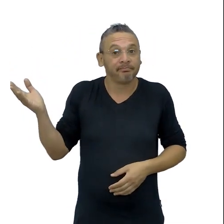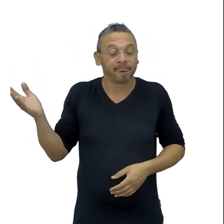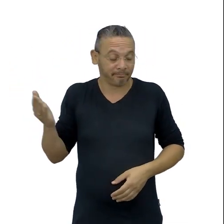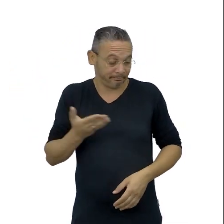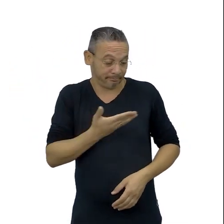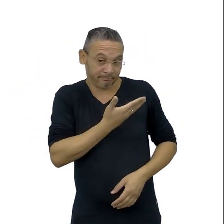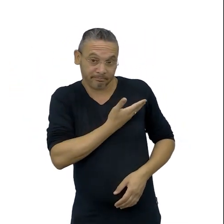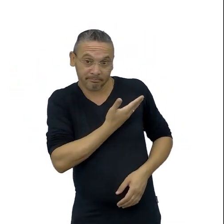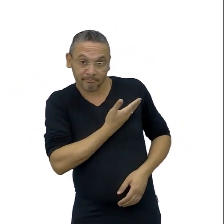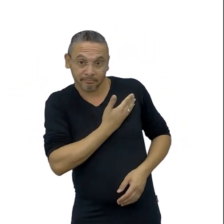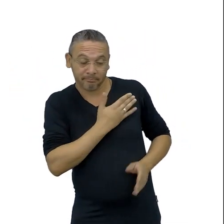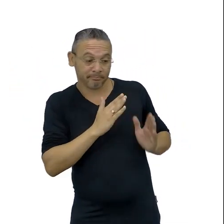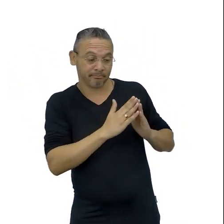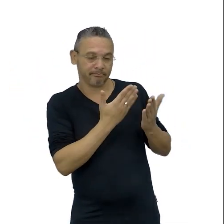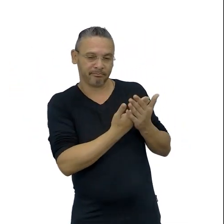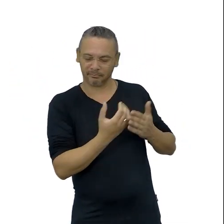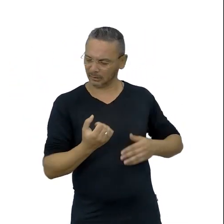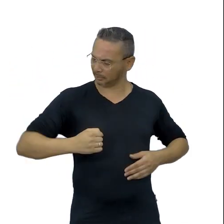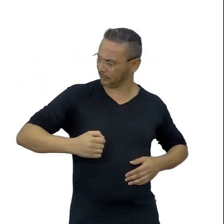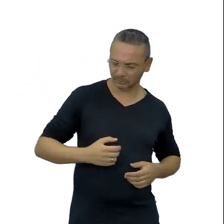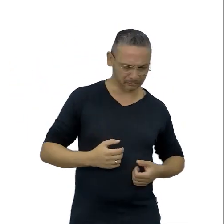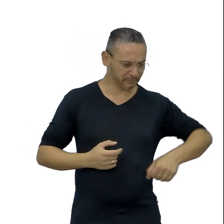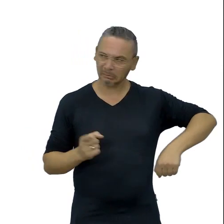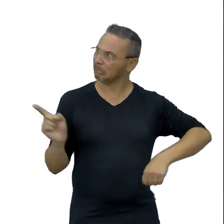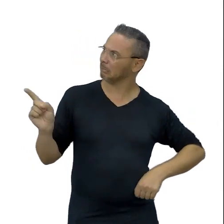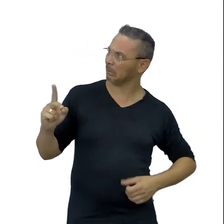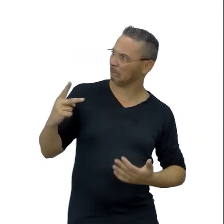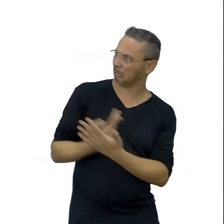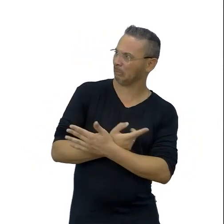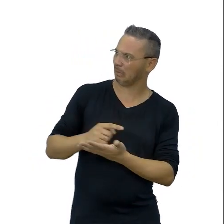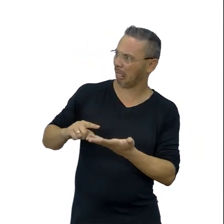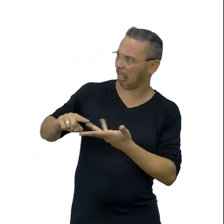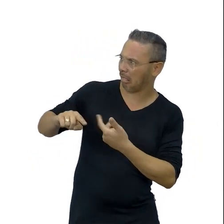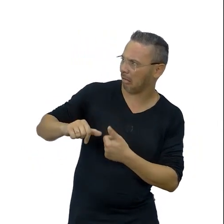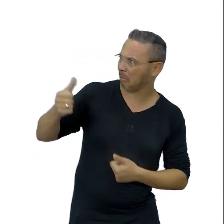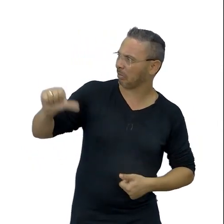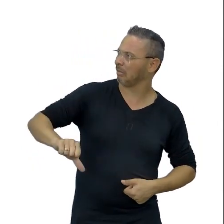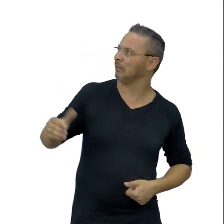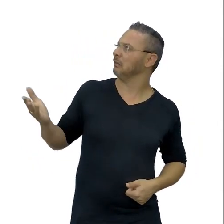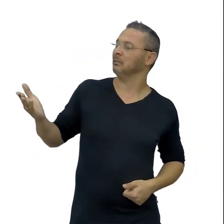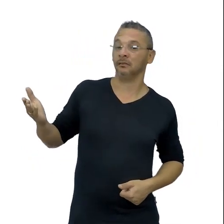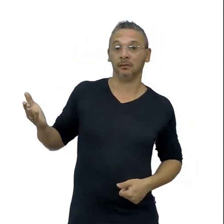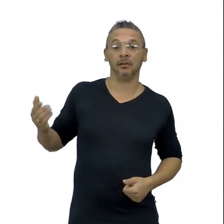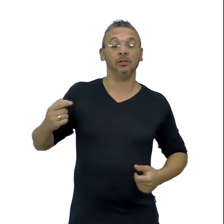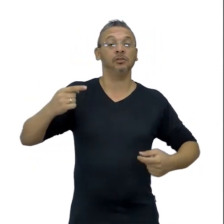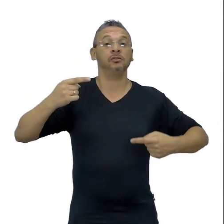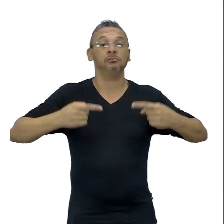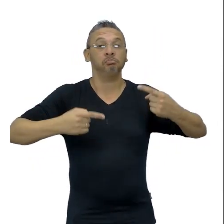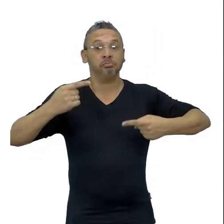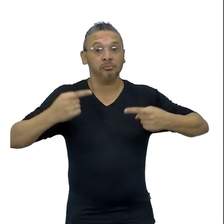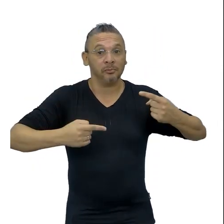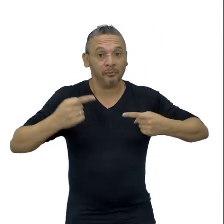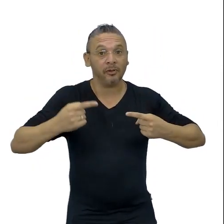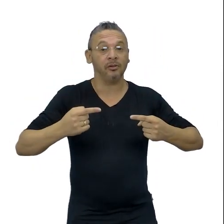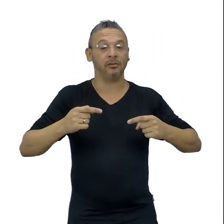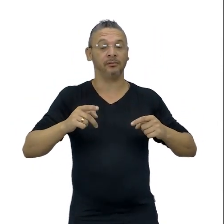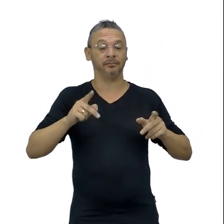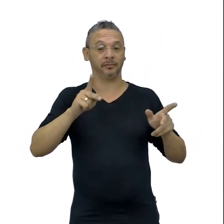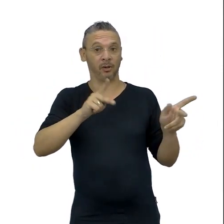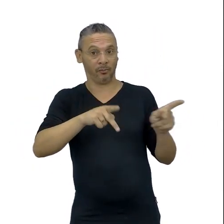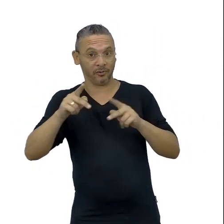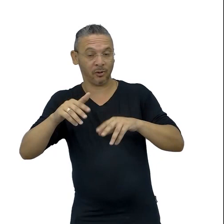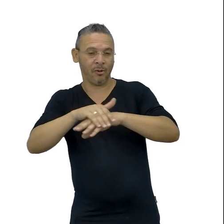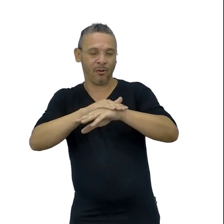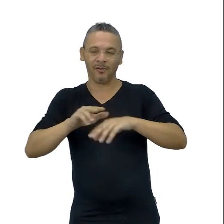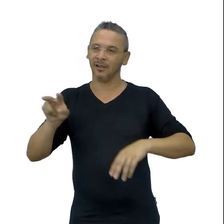né, podem conduzir, né, a discussão, mas o professor conclui a atividade a partir dos